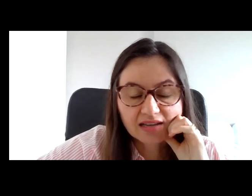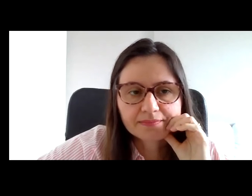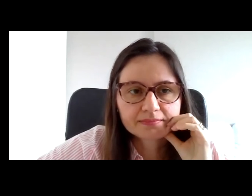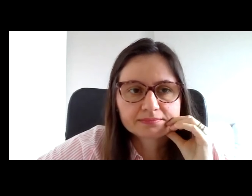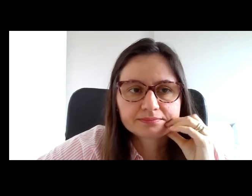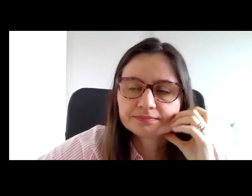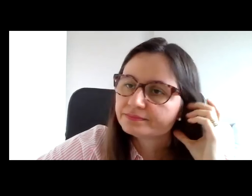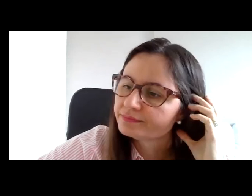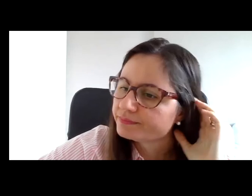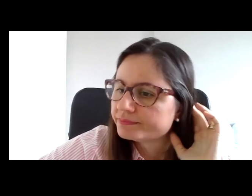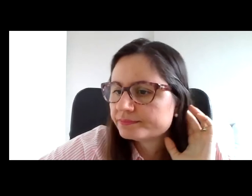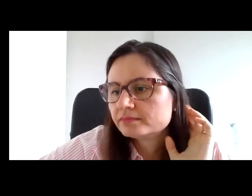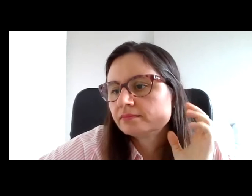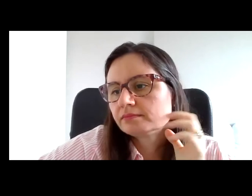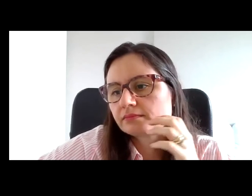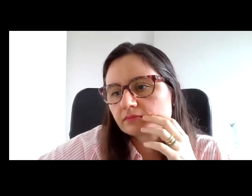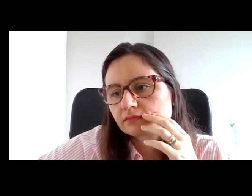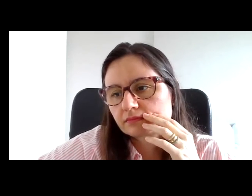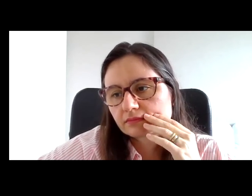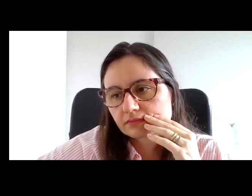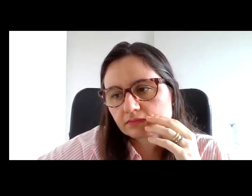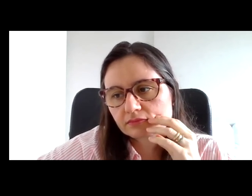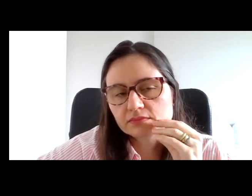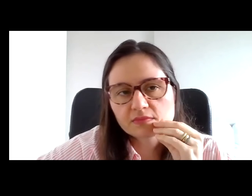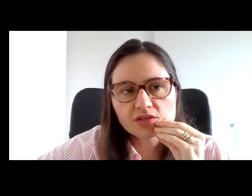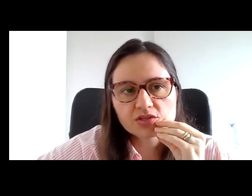Mas aí, sendo tudo confirmado lá, pode me pedir quarenta realmente.